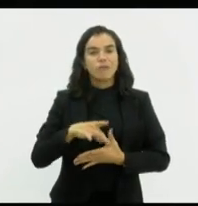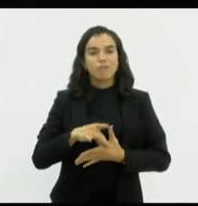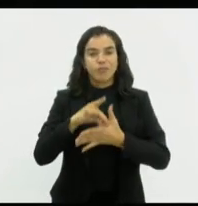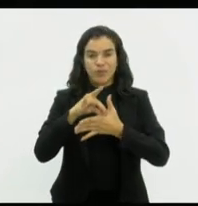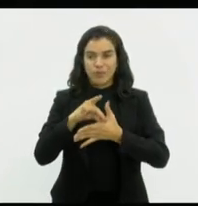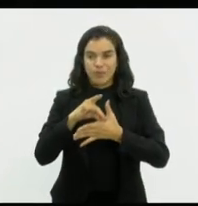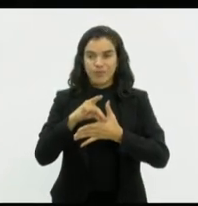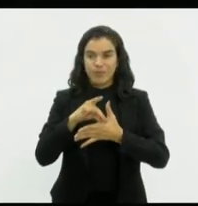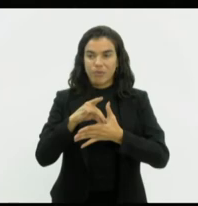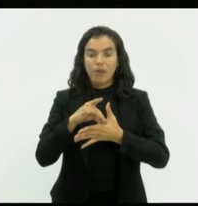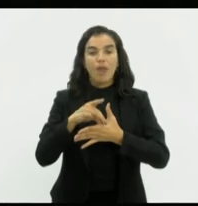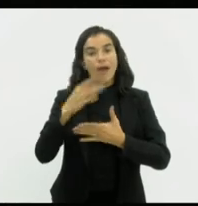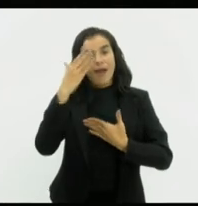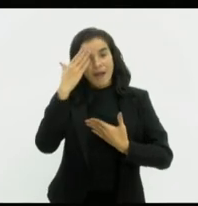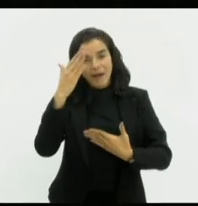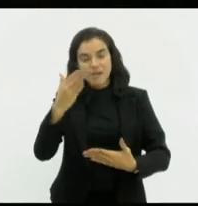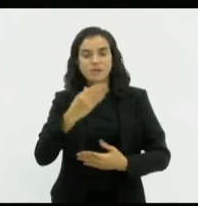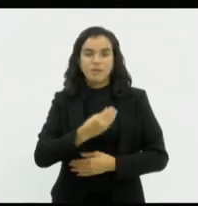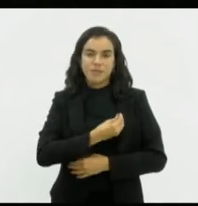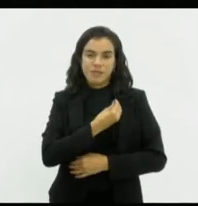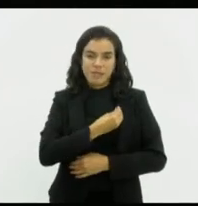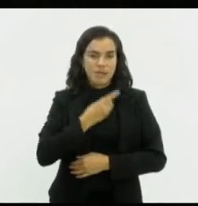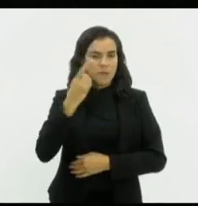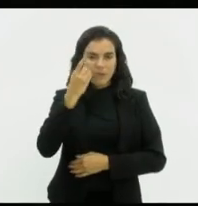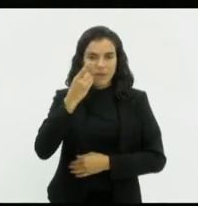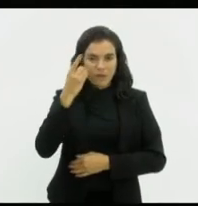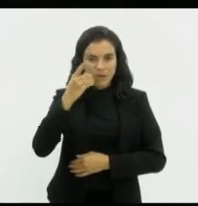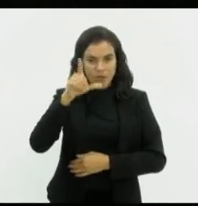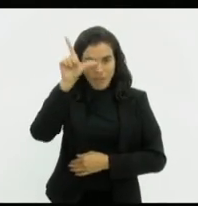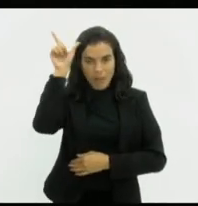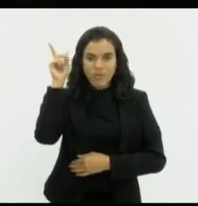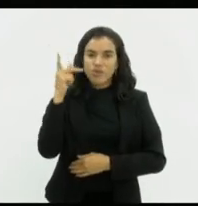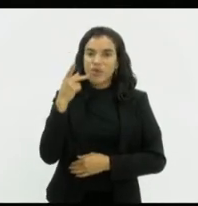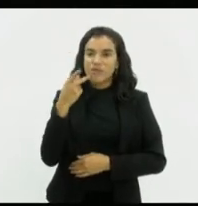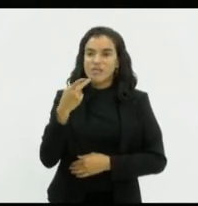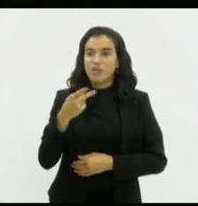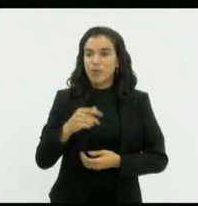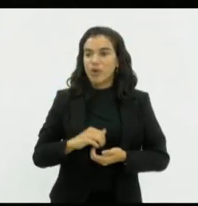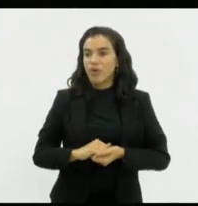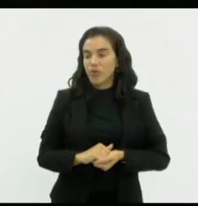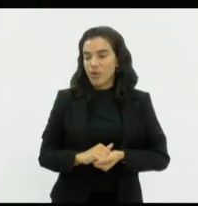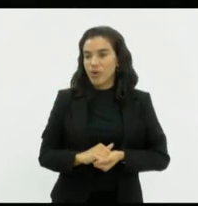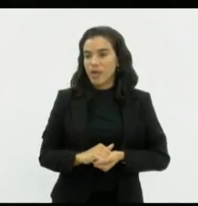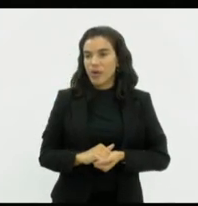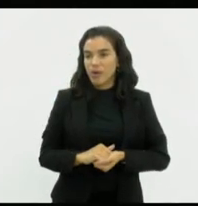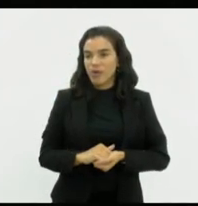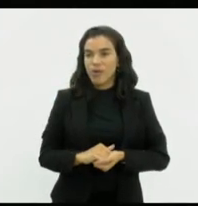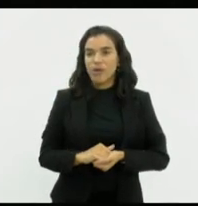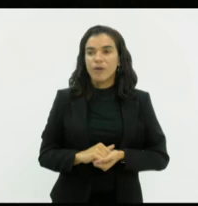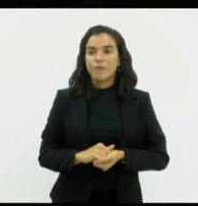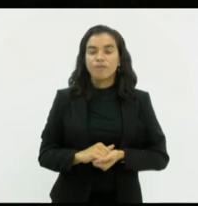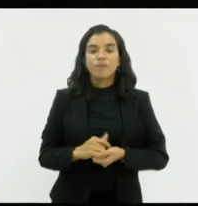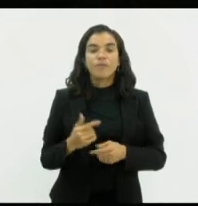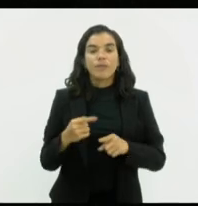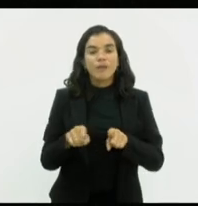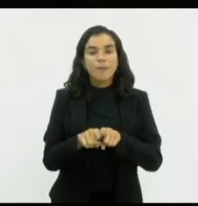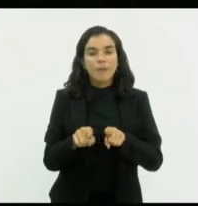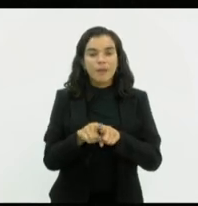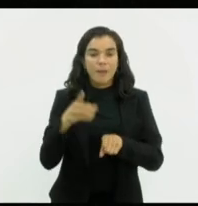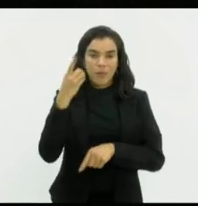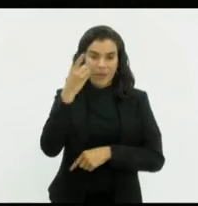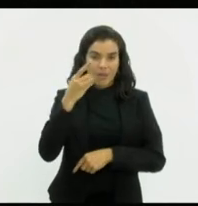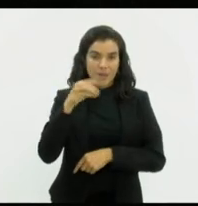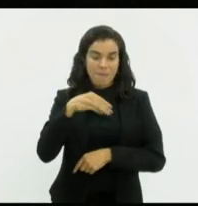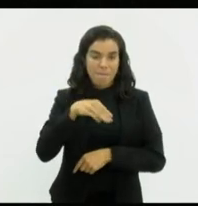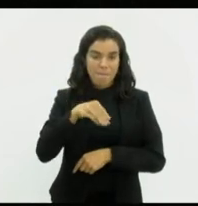momento, agradecendo a presença do deputado Luiz Paulo, deputado Átila Nunes, demais deputados que estão assistindo pela TV